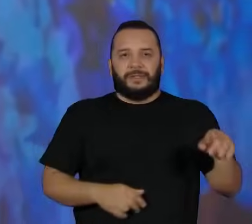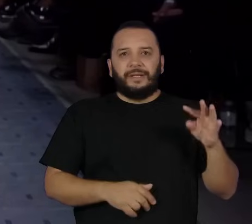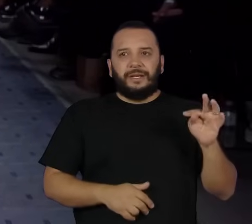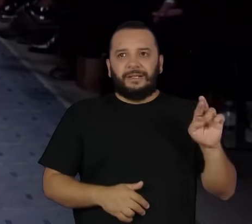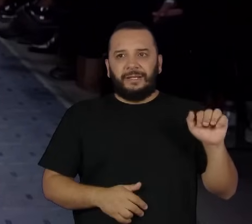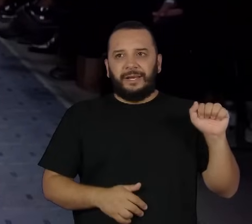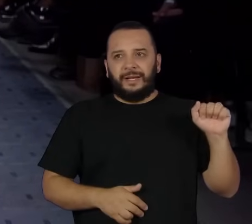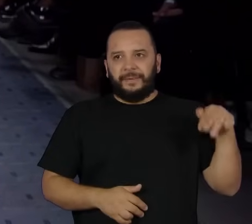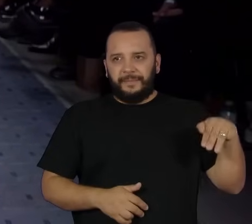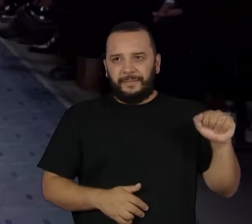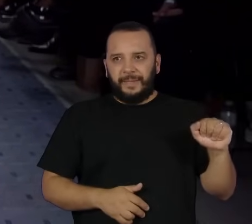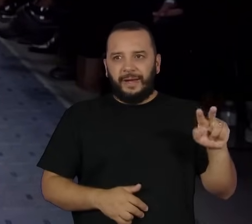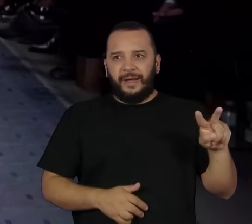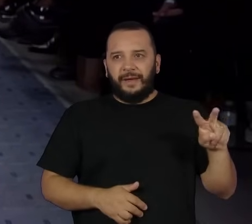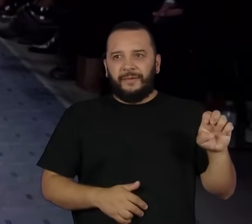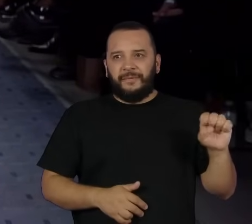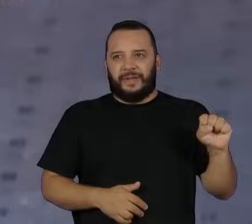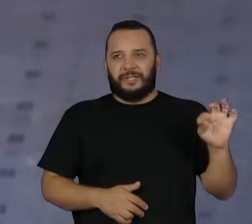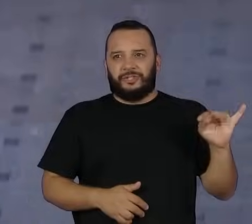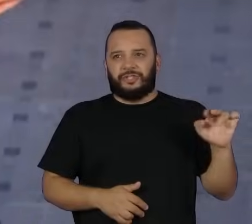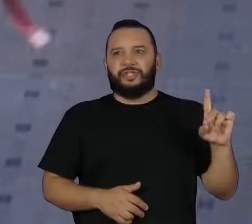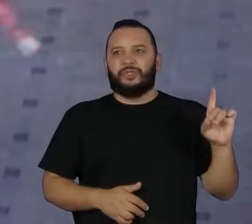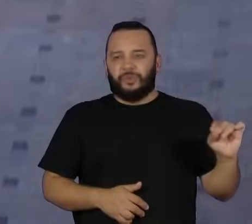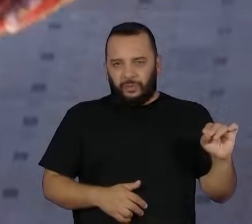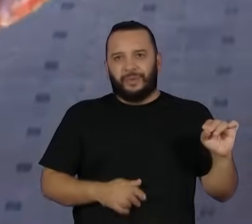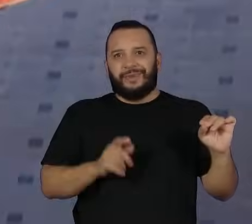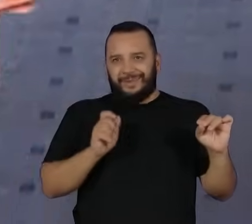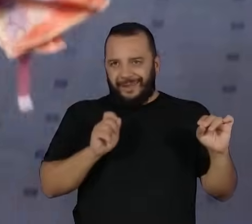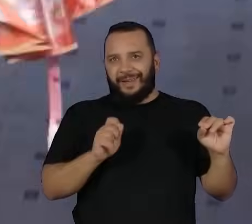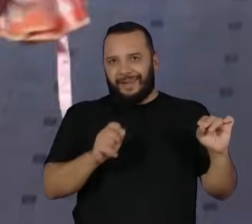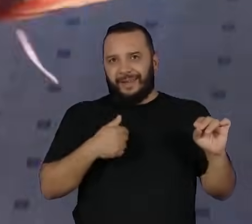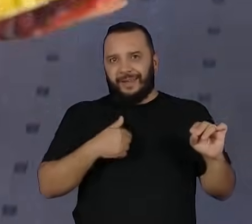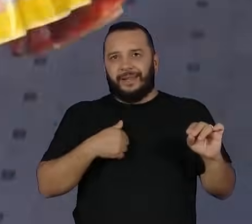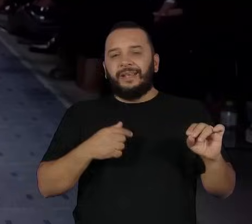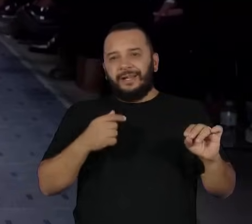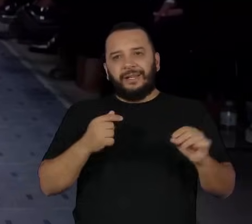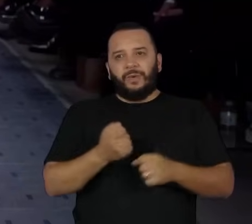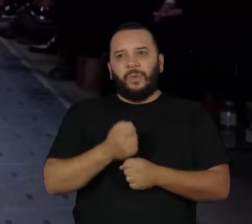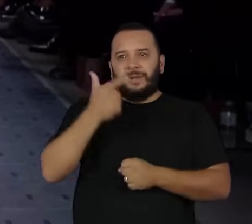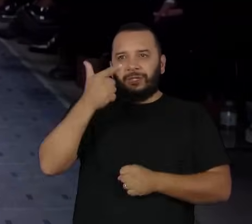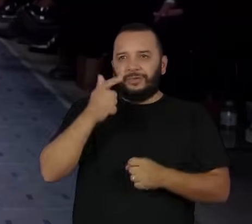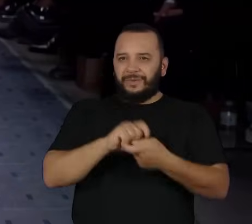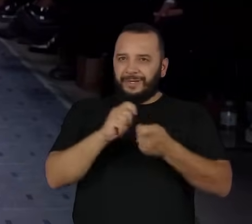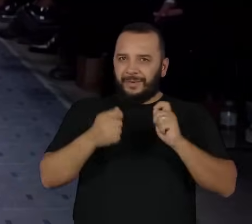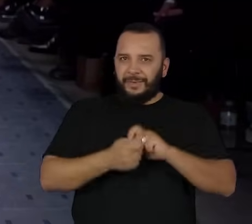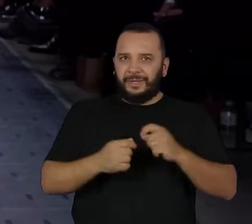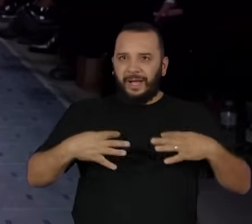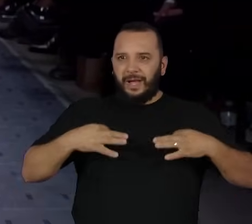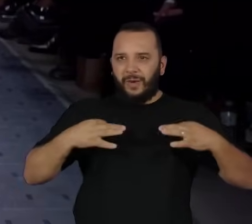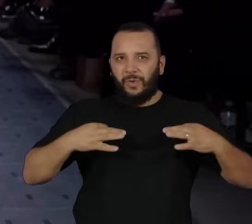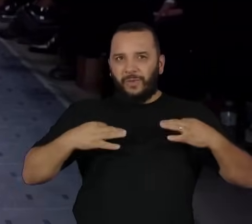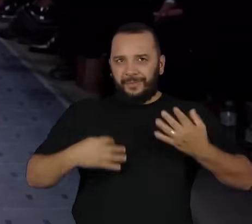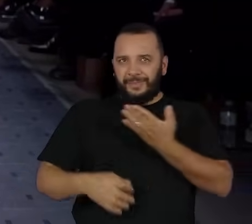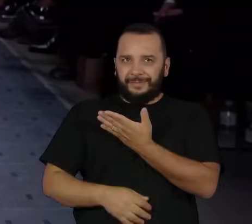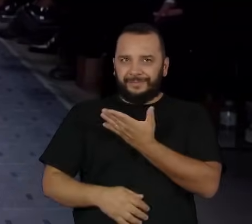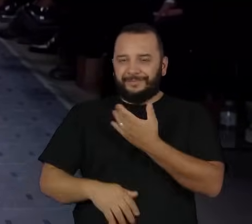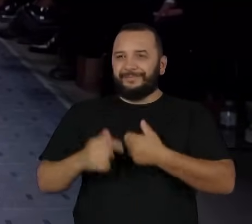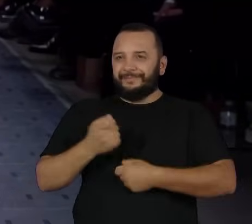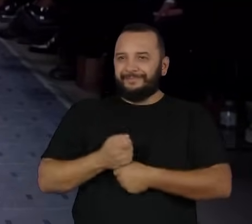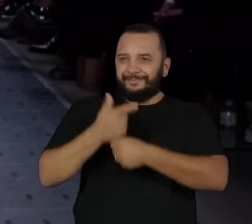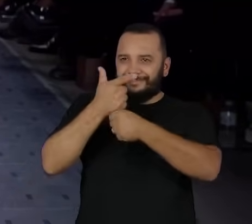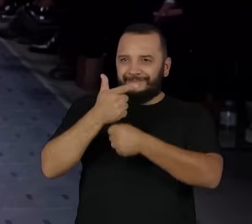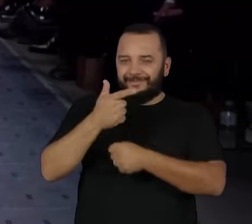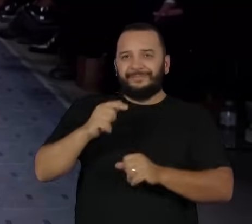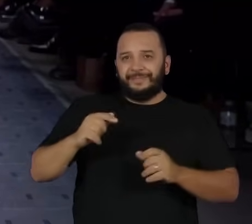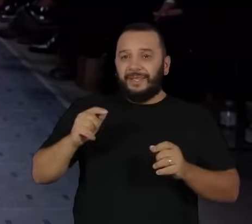Vestíveis, que propõe a ressignificação, a recuperação de nylons de guarda-chuva. Esses nylons de guarda-chuva eles são recuperados